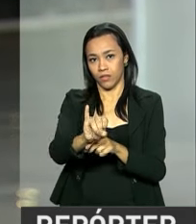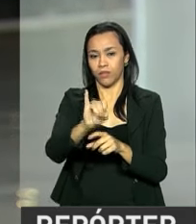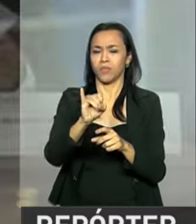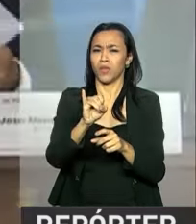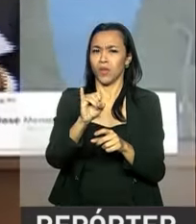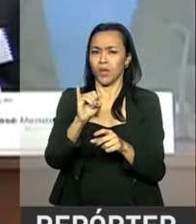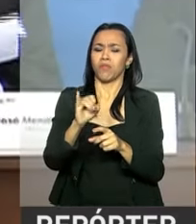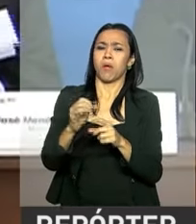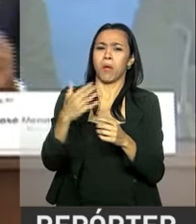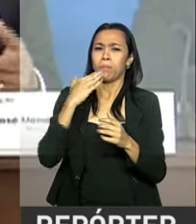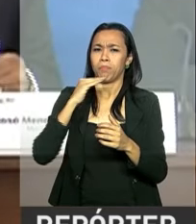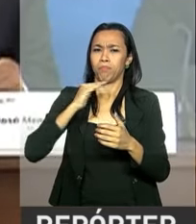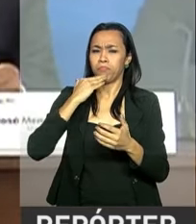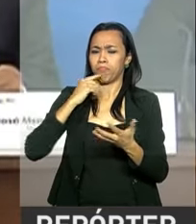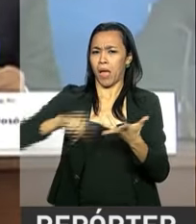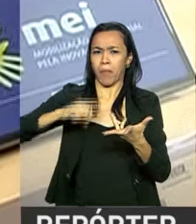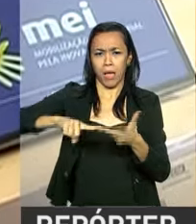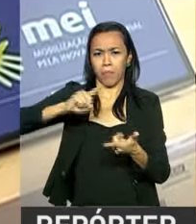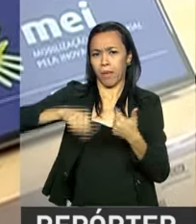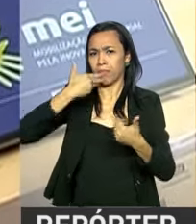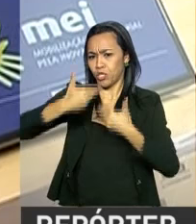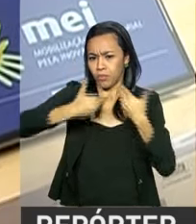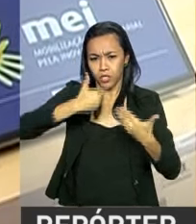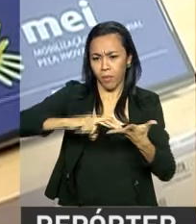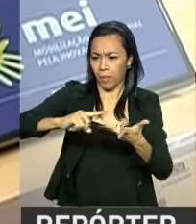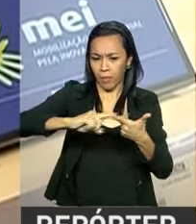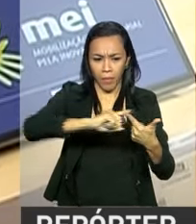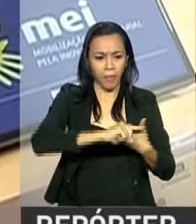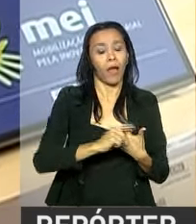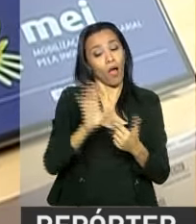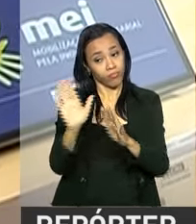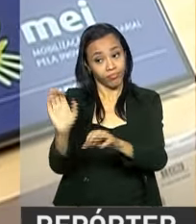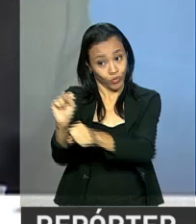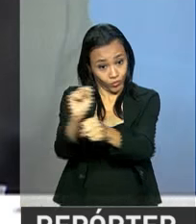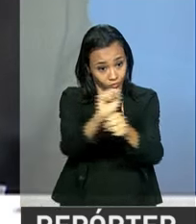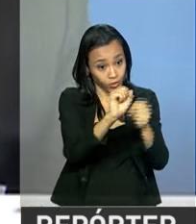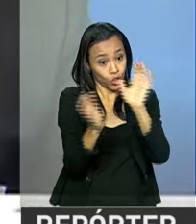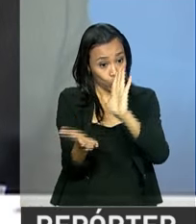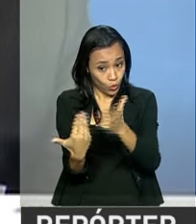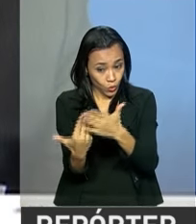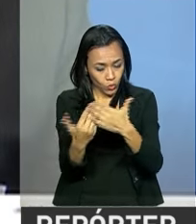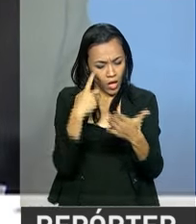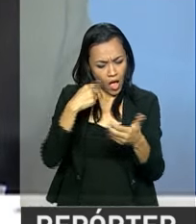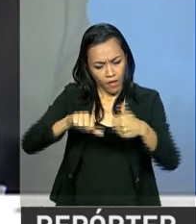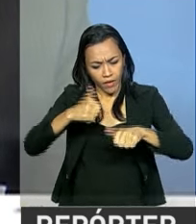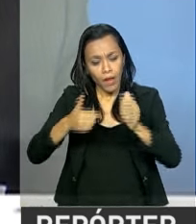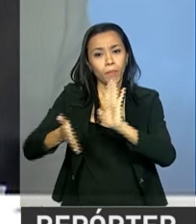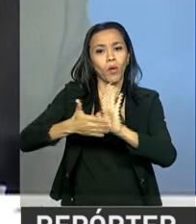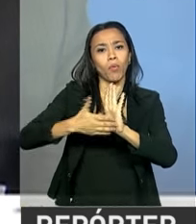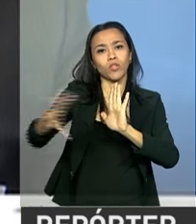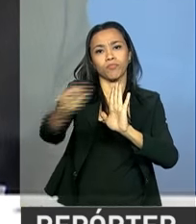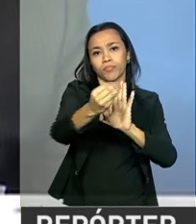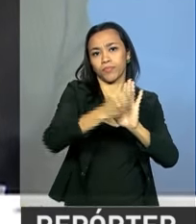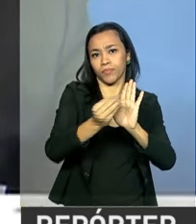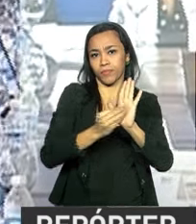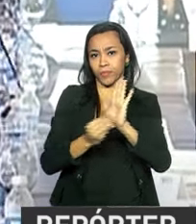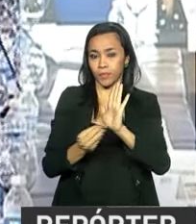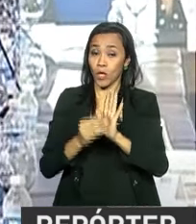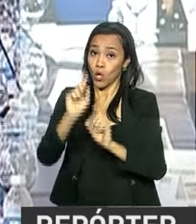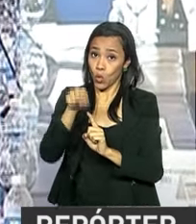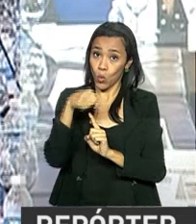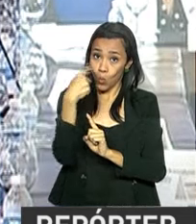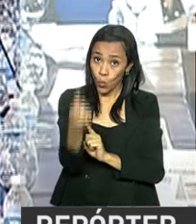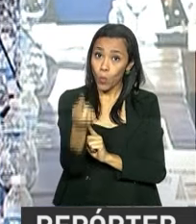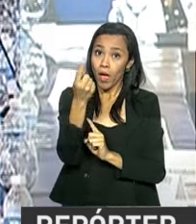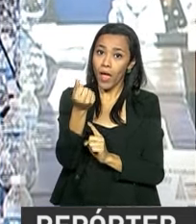de 150 executivos e prometeu estudar as propostas. Entre os pedidos está o aumento da da